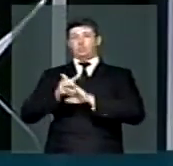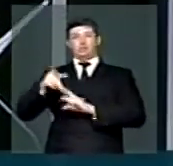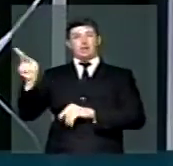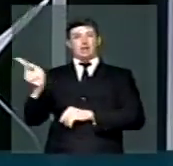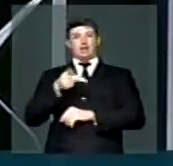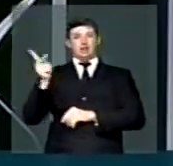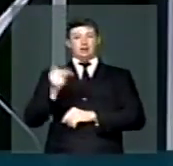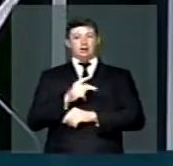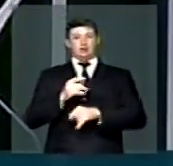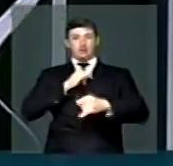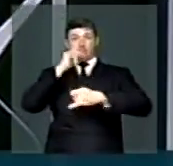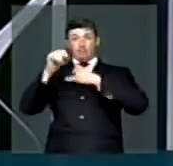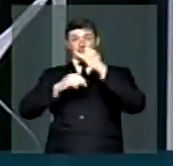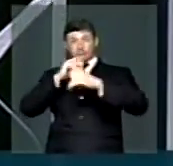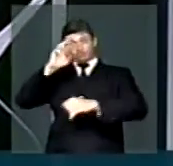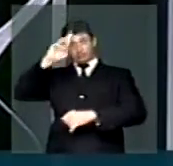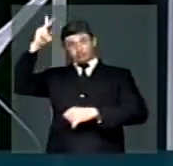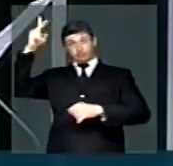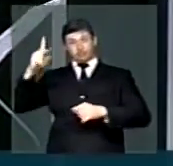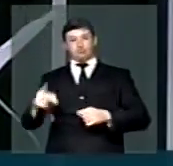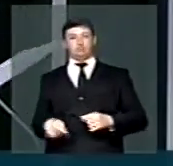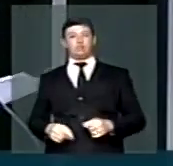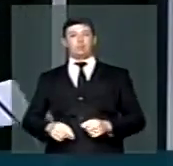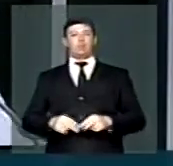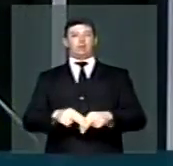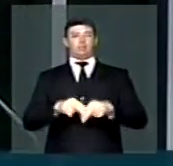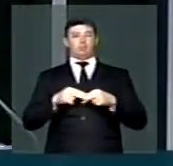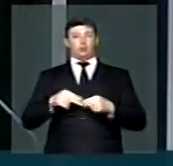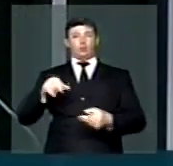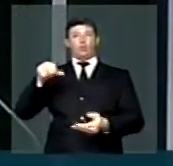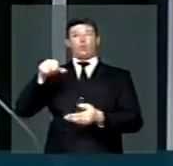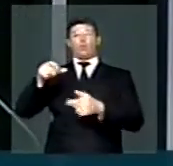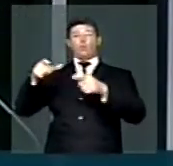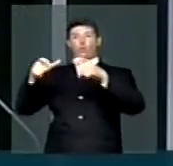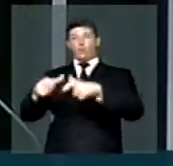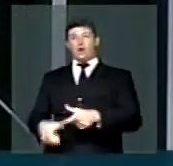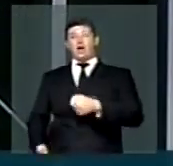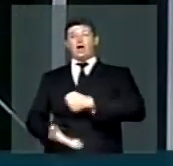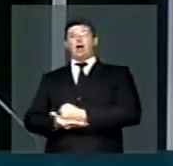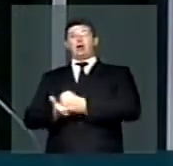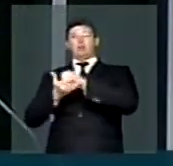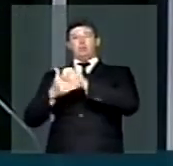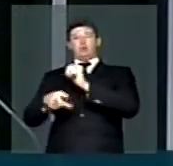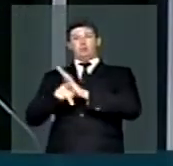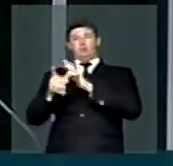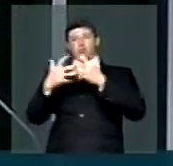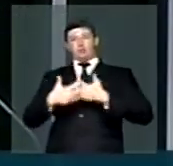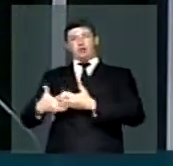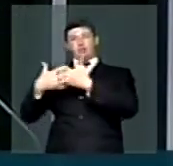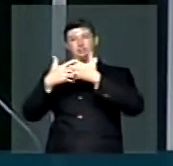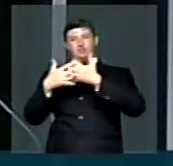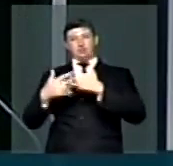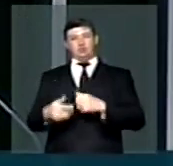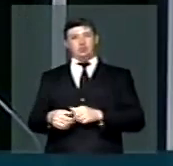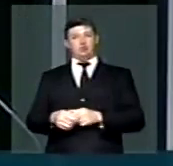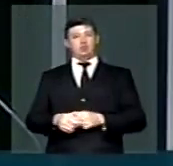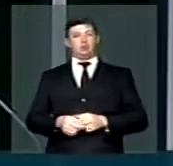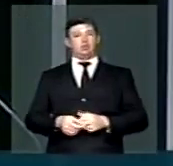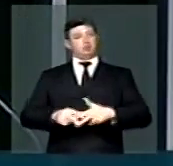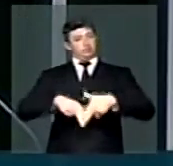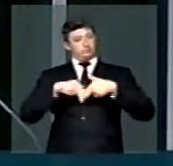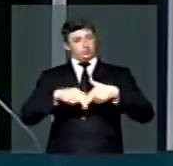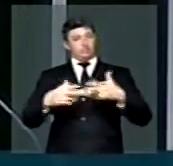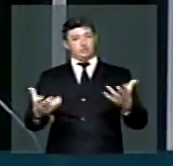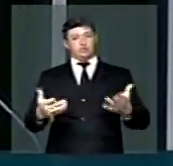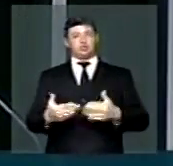informação ou informação equivocada sobre o ponto de apoio dos caminhoneiros. Por isso,